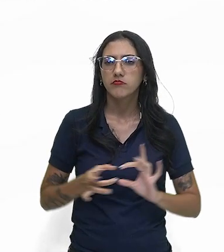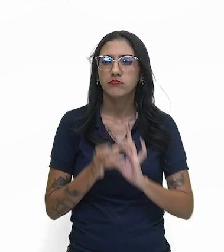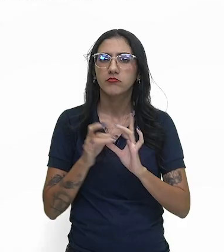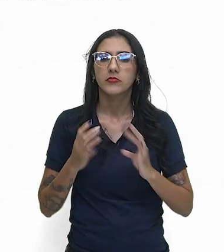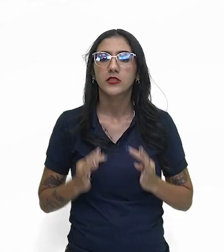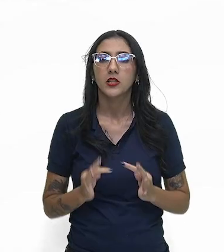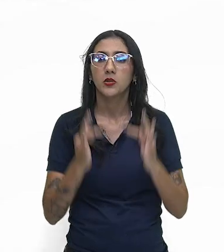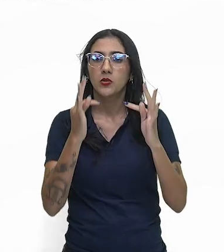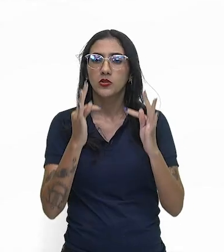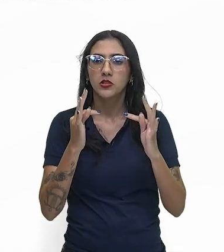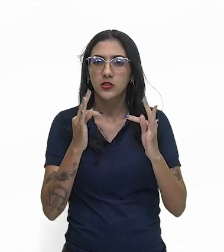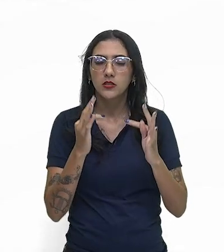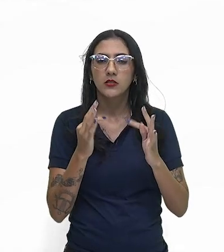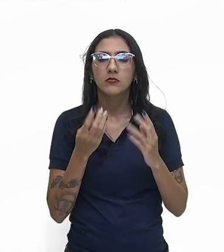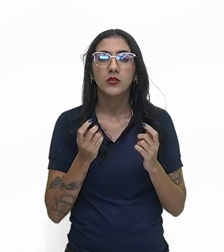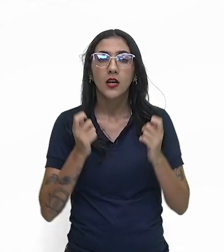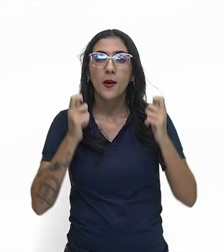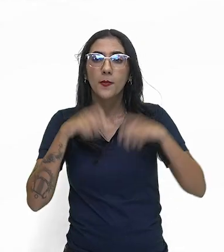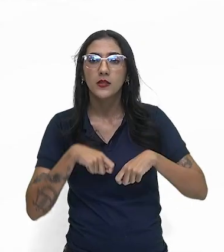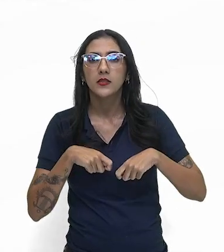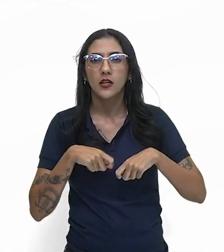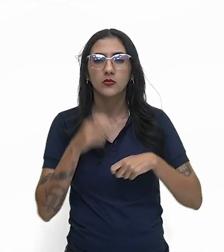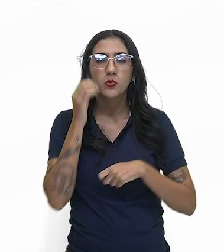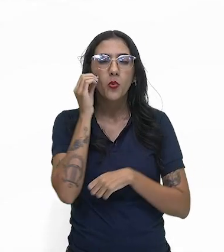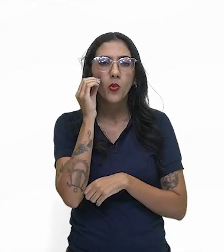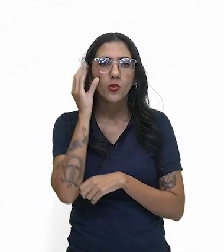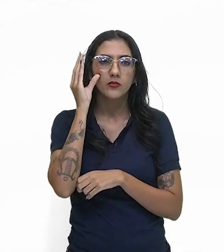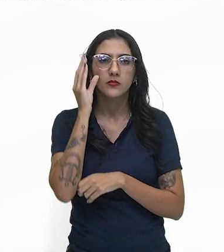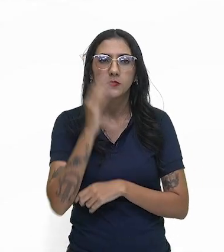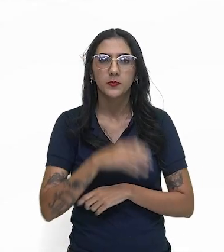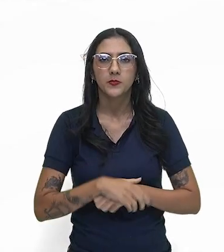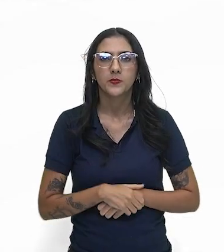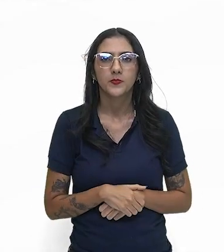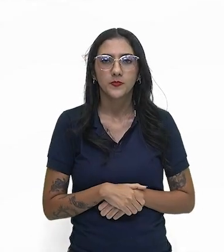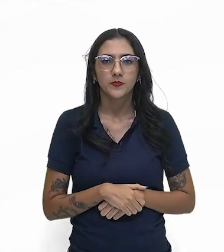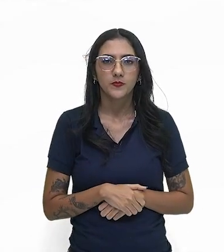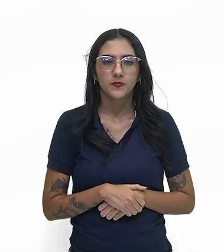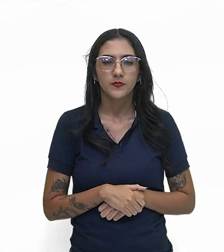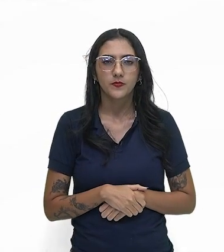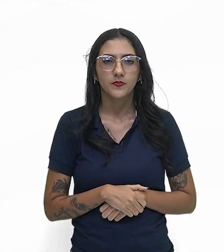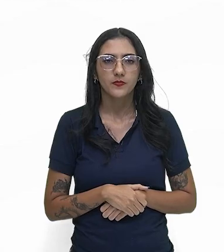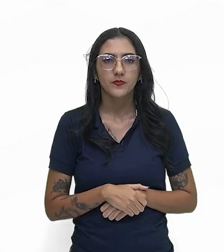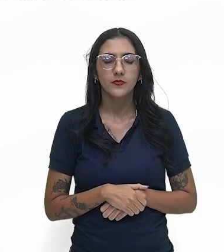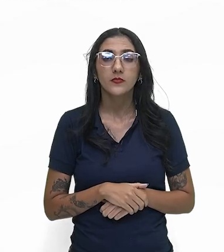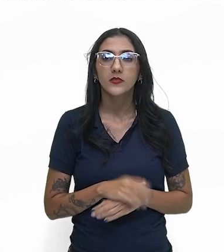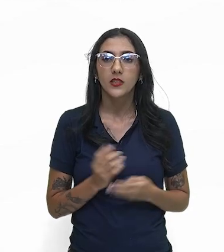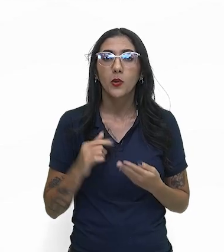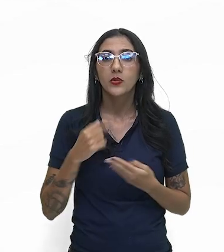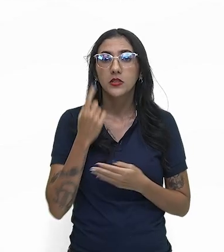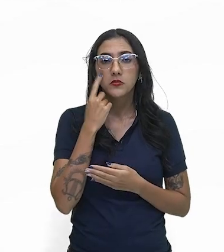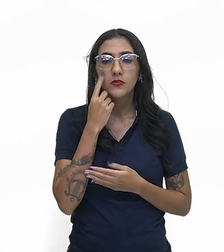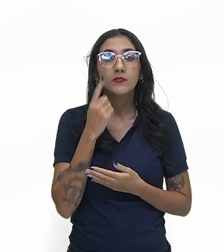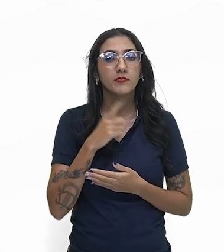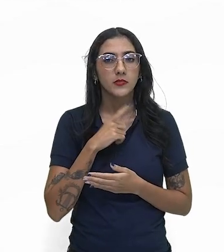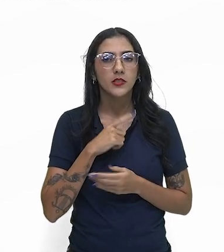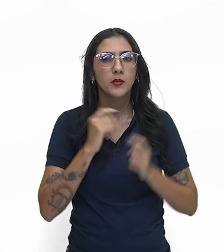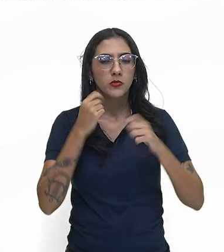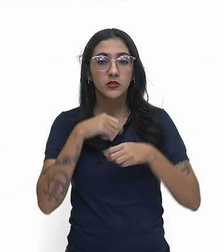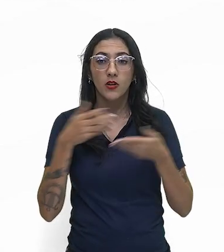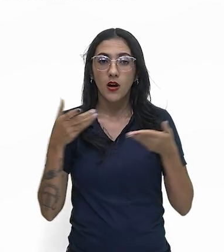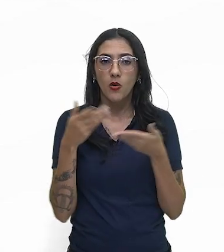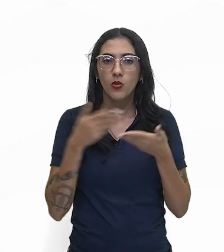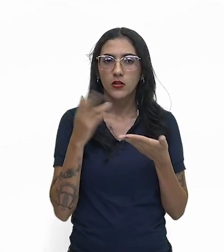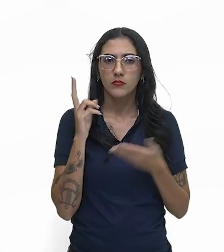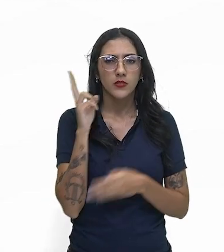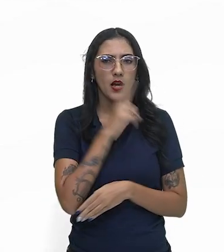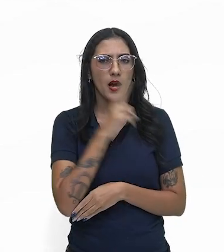ao conhecimento, né? Então nós temos que ver que nós temos o acesso ao conhecimento de uma maneira muito